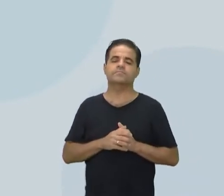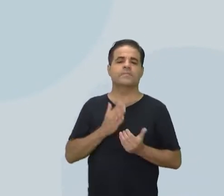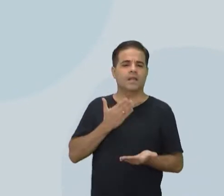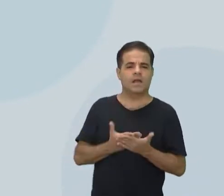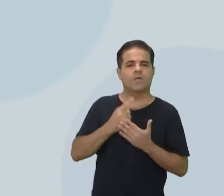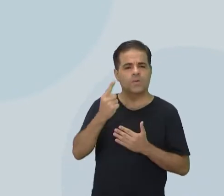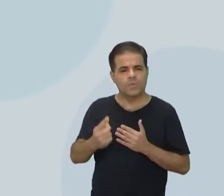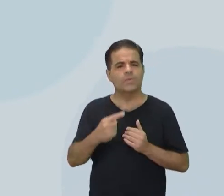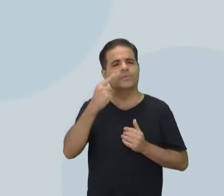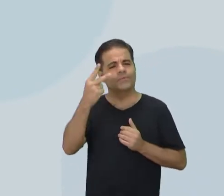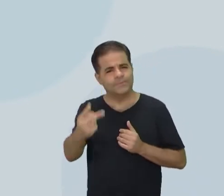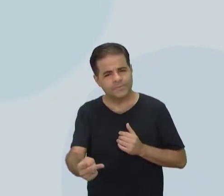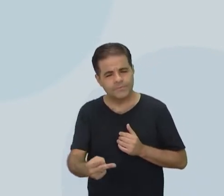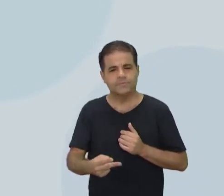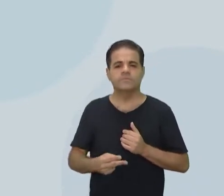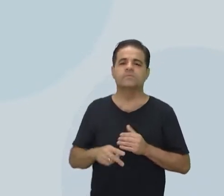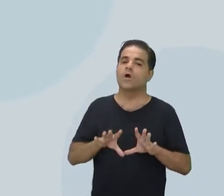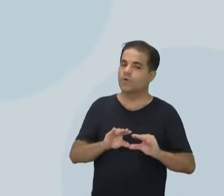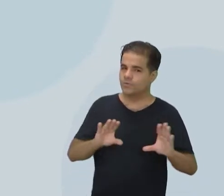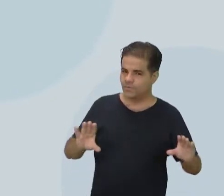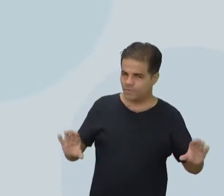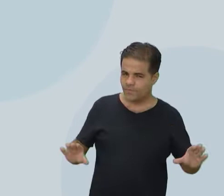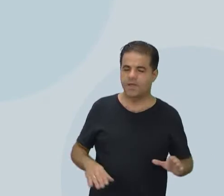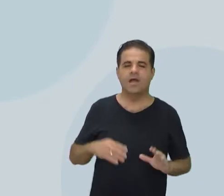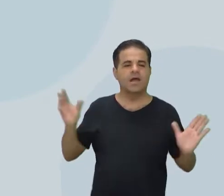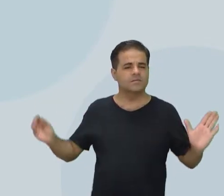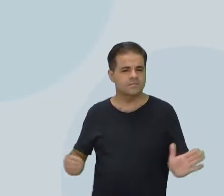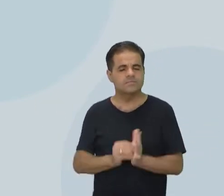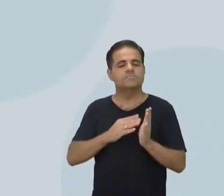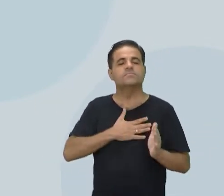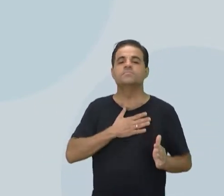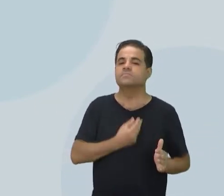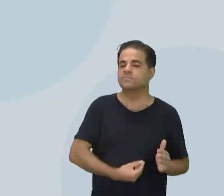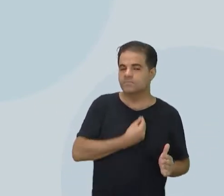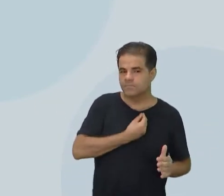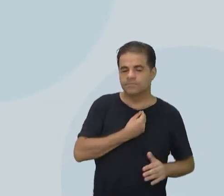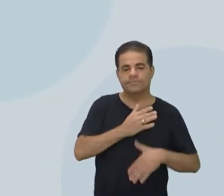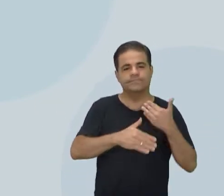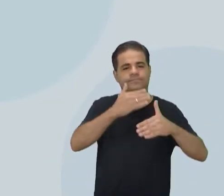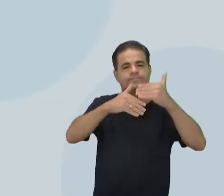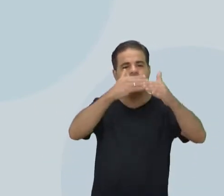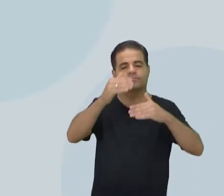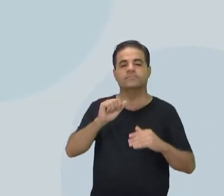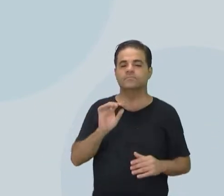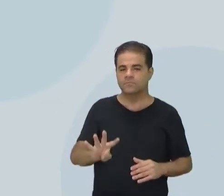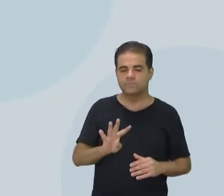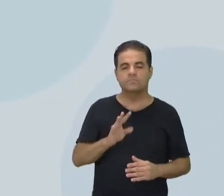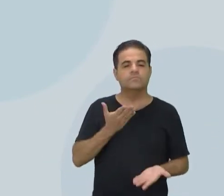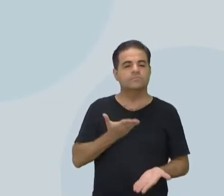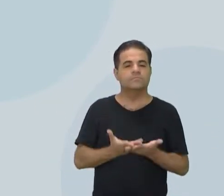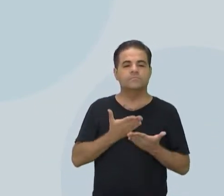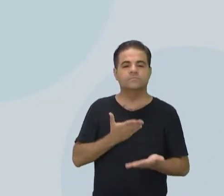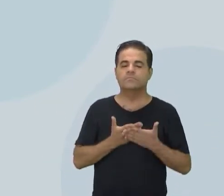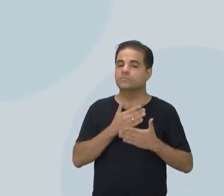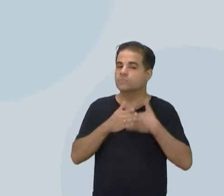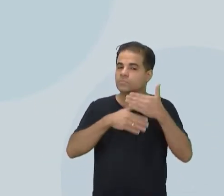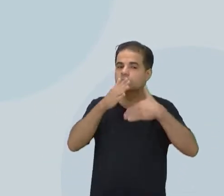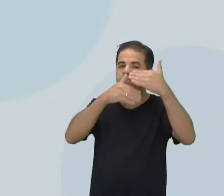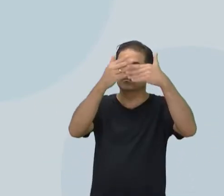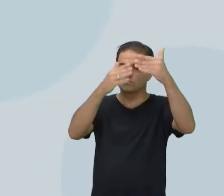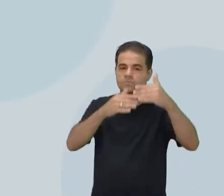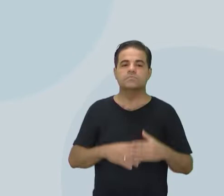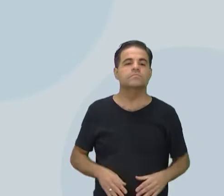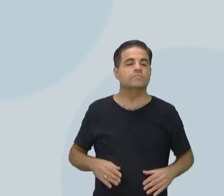1, aula 2, né, do sofá, que foi aquela que marcou a minha vida. Mas o desenvolvimento, 4 aulas falando sobre contos fantásticos e eles